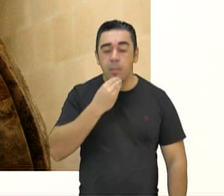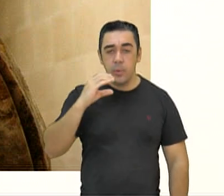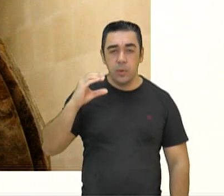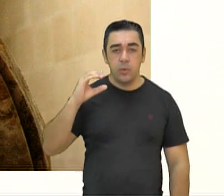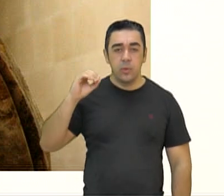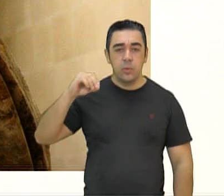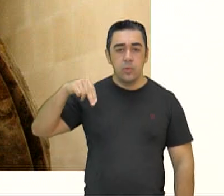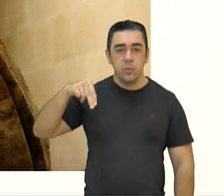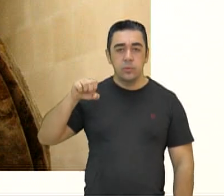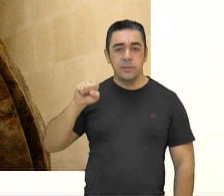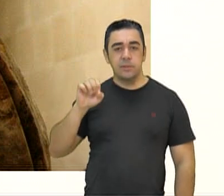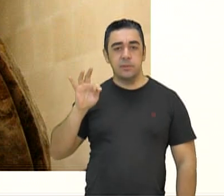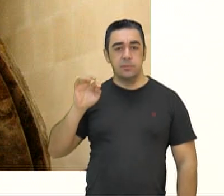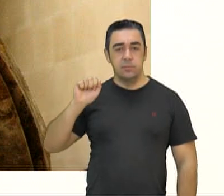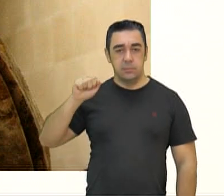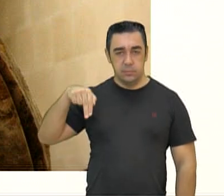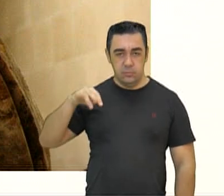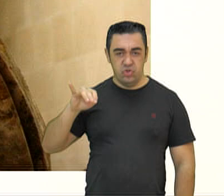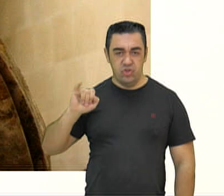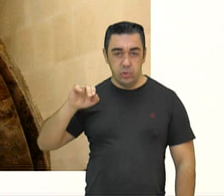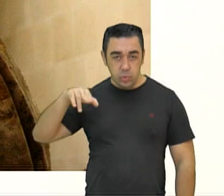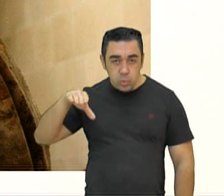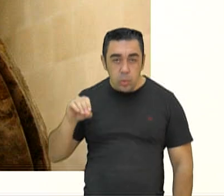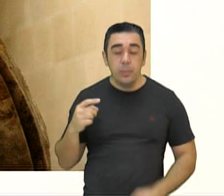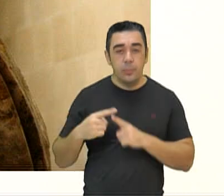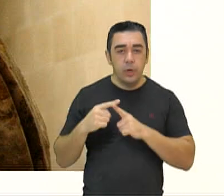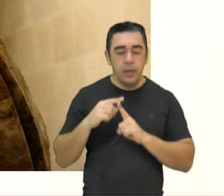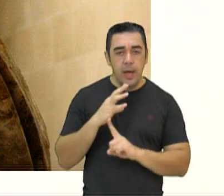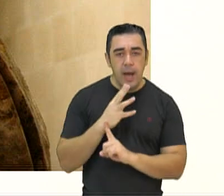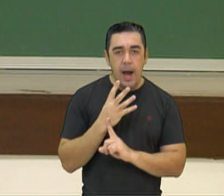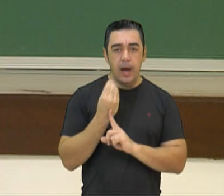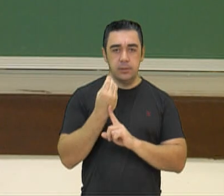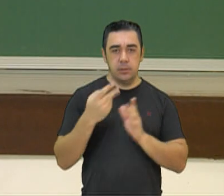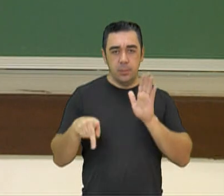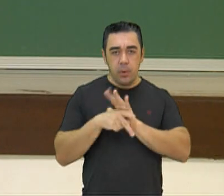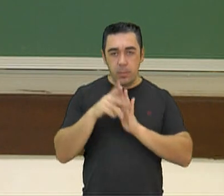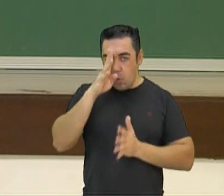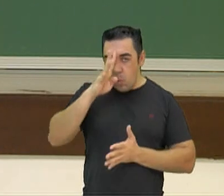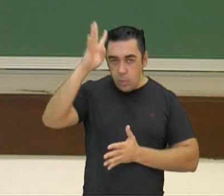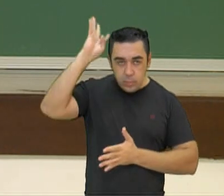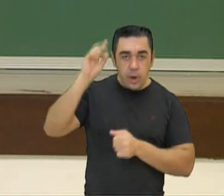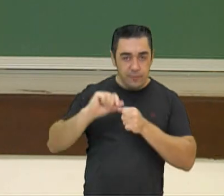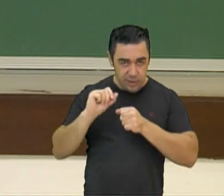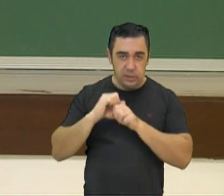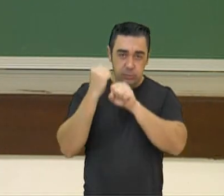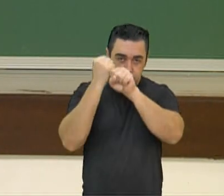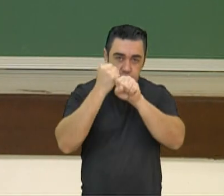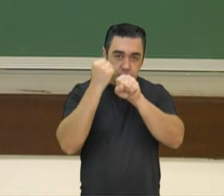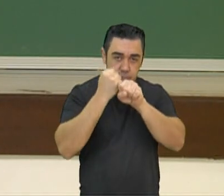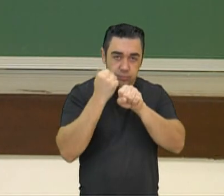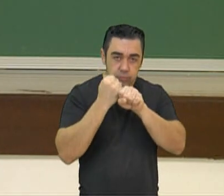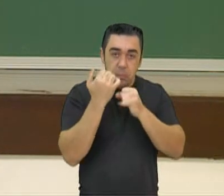já que a arte romana tinha essa preocupação de representar a pessoa do jeito que ela era.